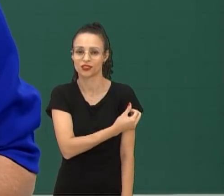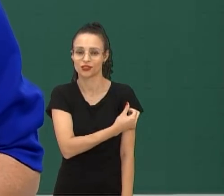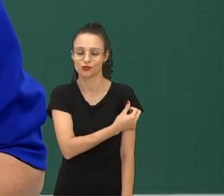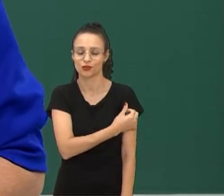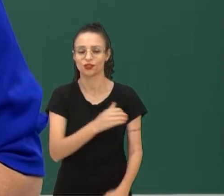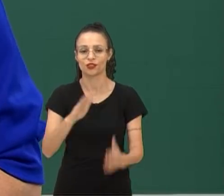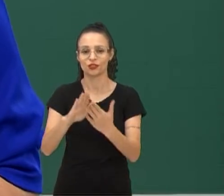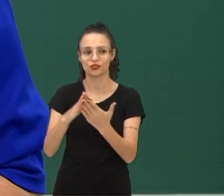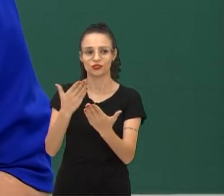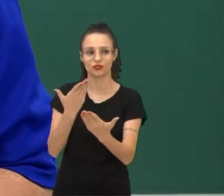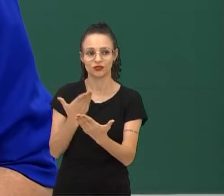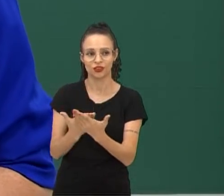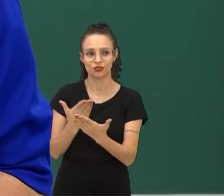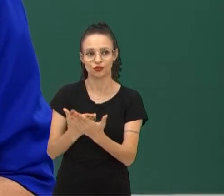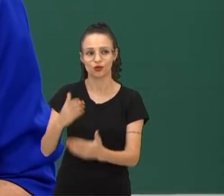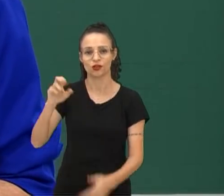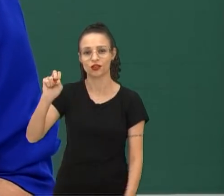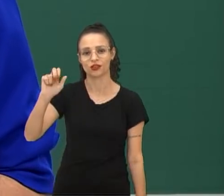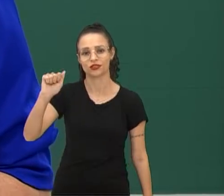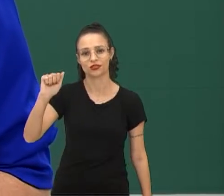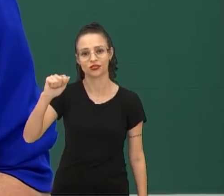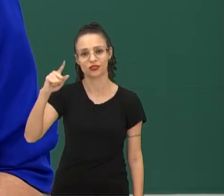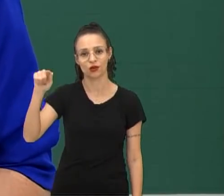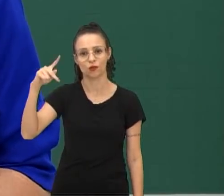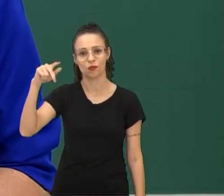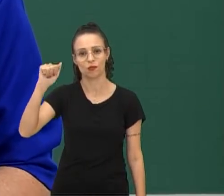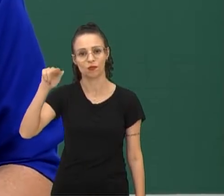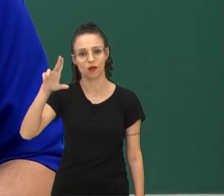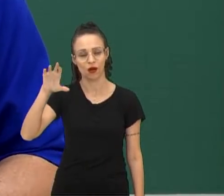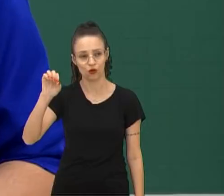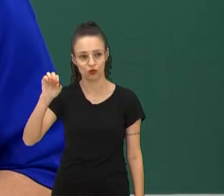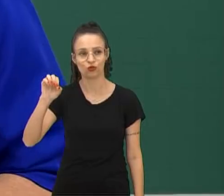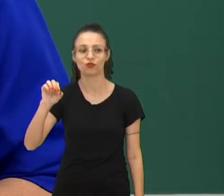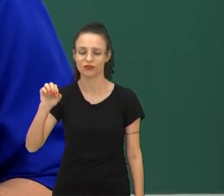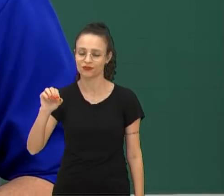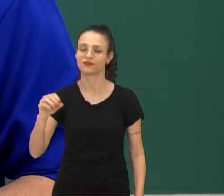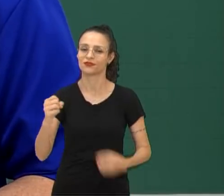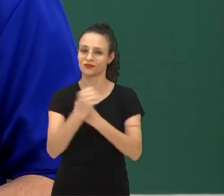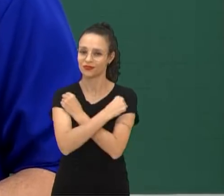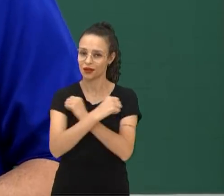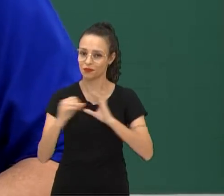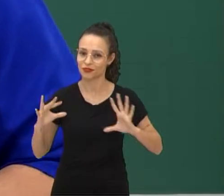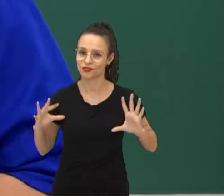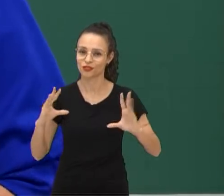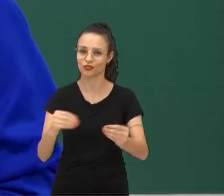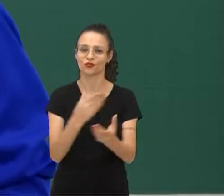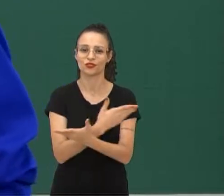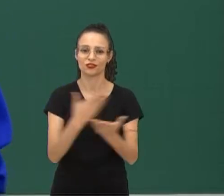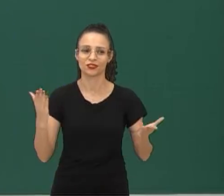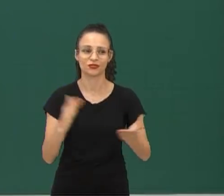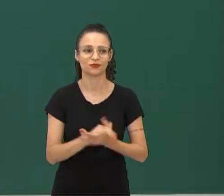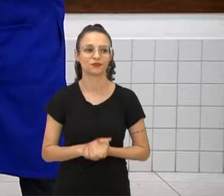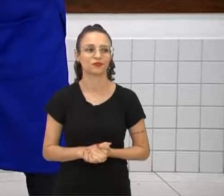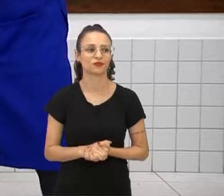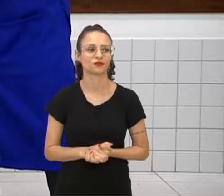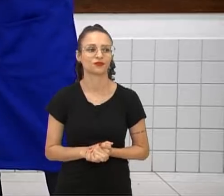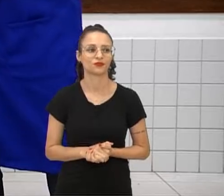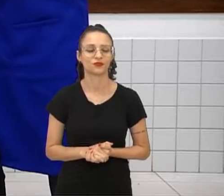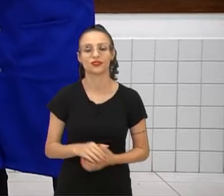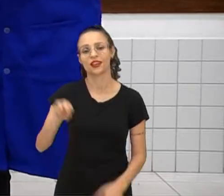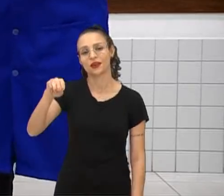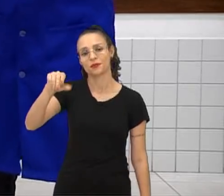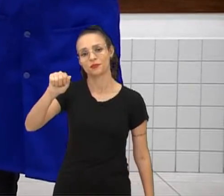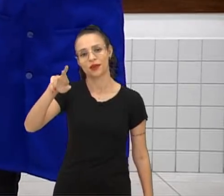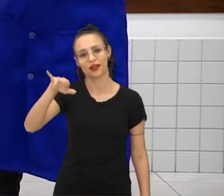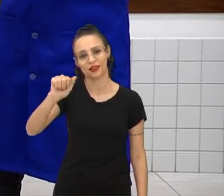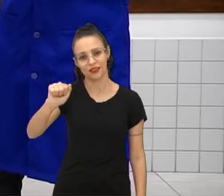do Colégio Estadual São Paulo Apóstolo lá no Uberaba, né? O professor Peterson está mandando aí um abraço para todos vocês. A Maria